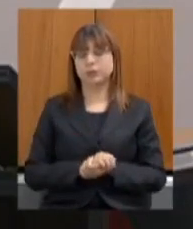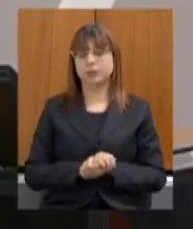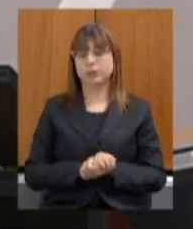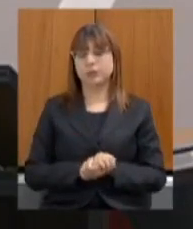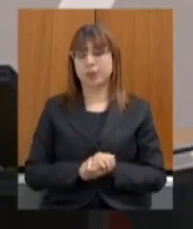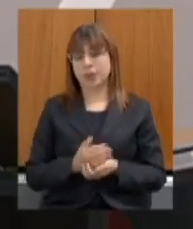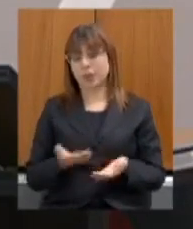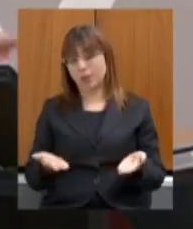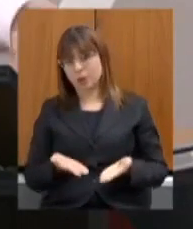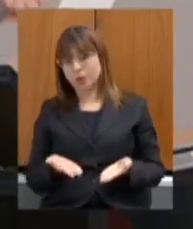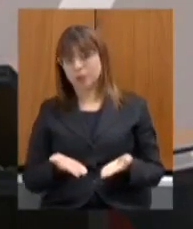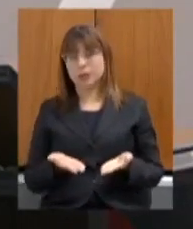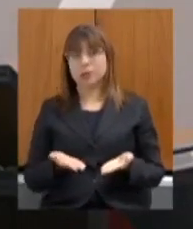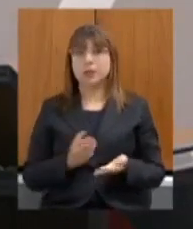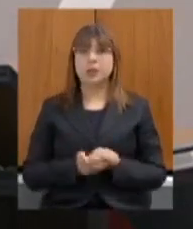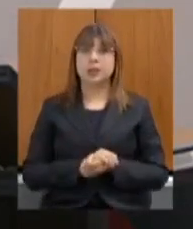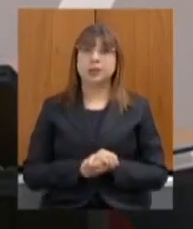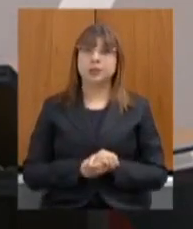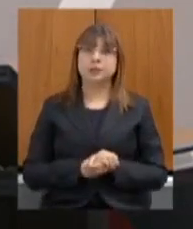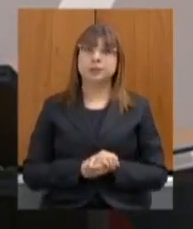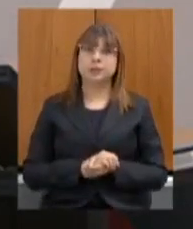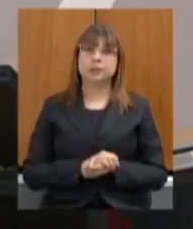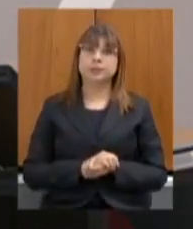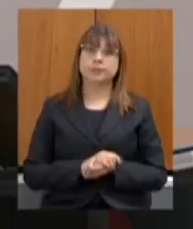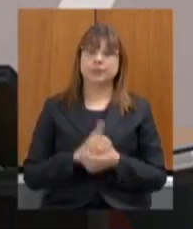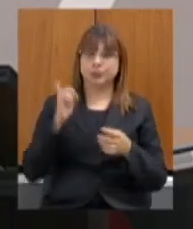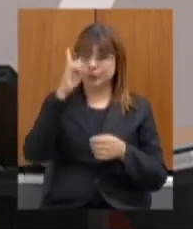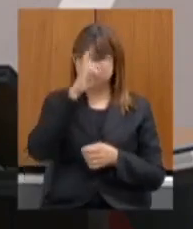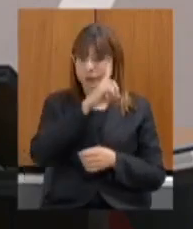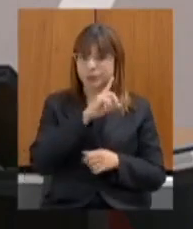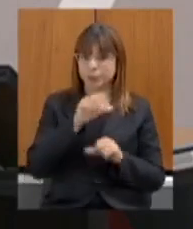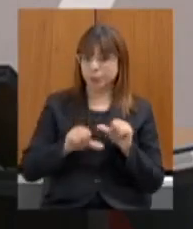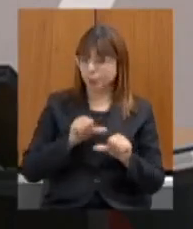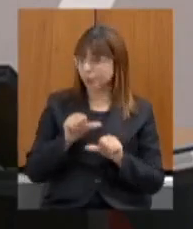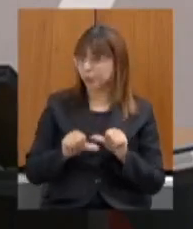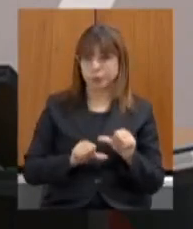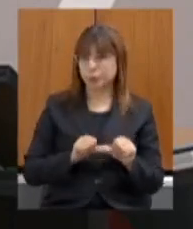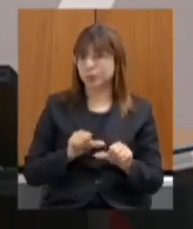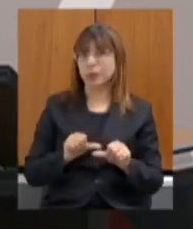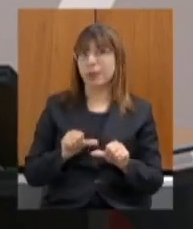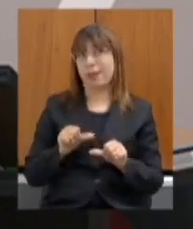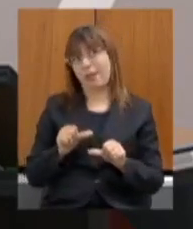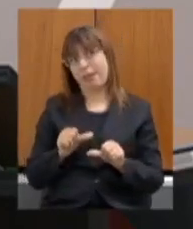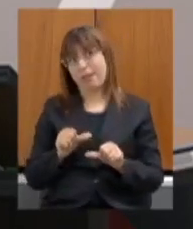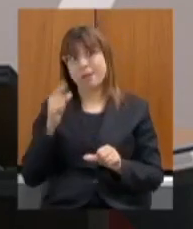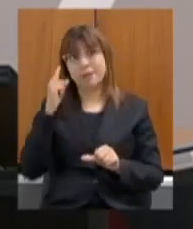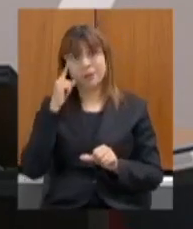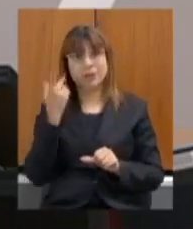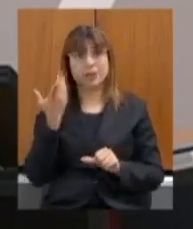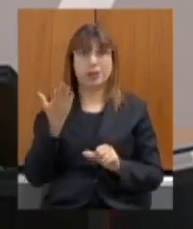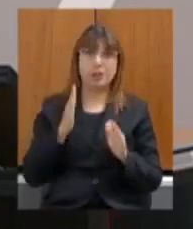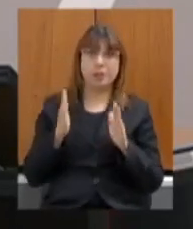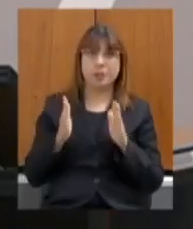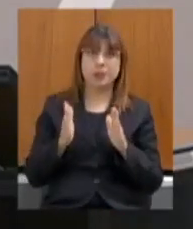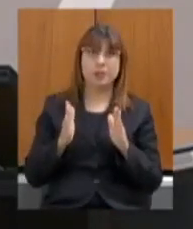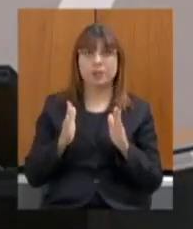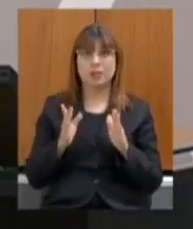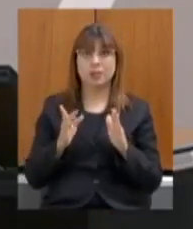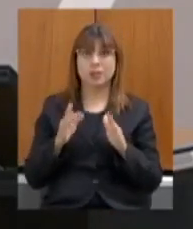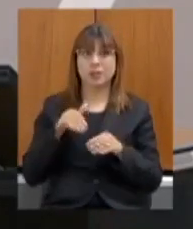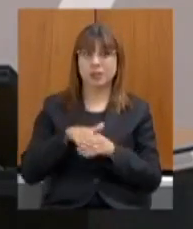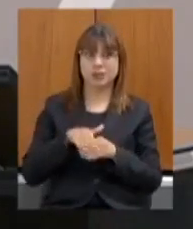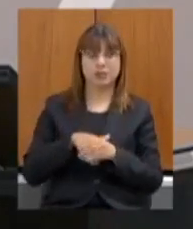enfrentando, as coisas não mudaram. Eu acho que pensassem, ah, estávamos no período, não, não estávamos no período